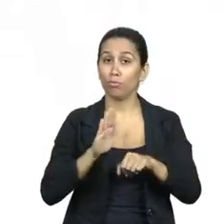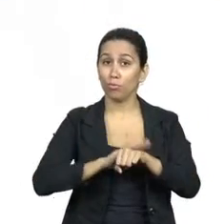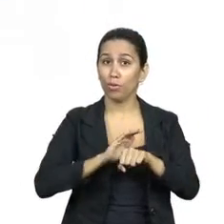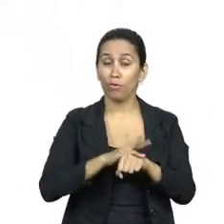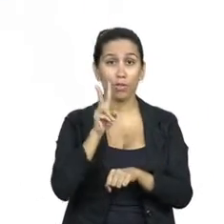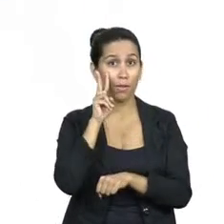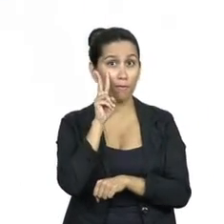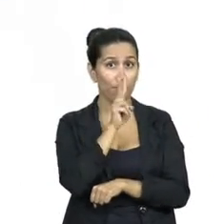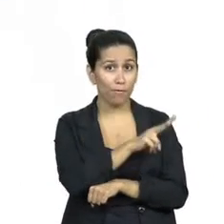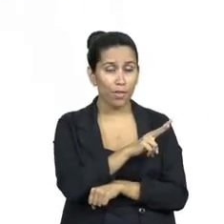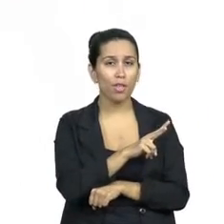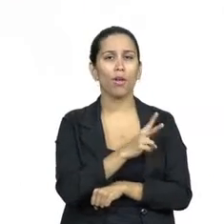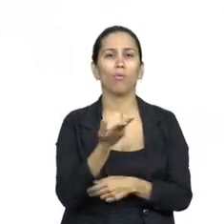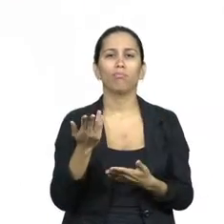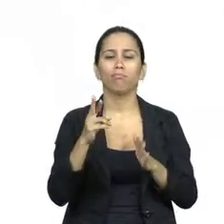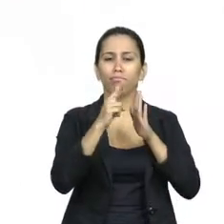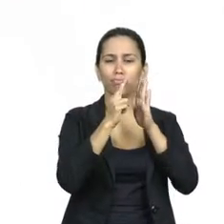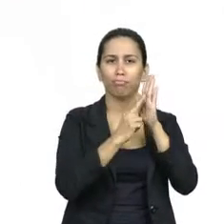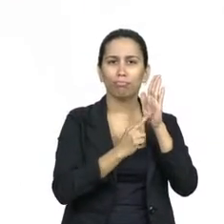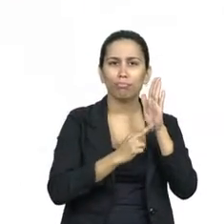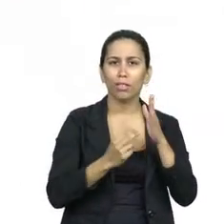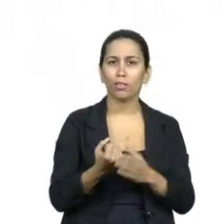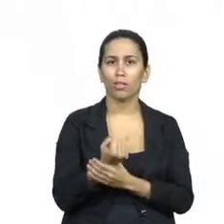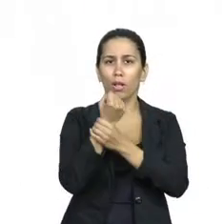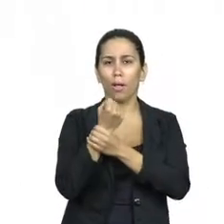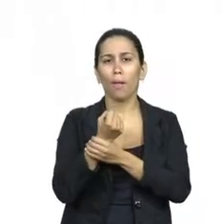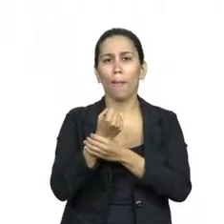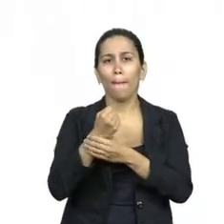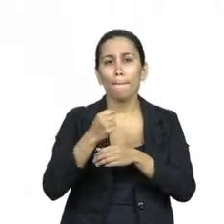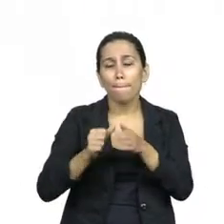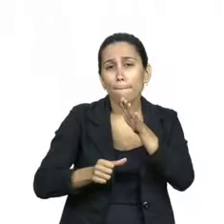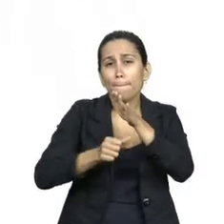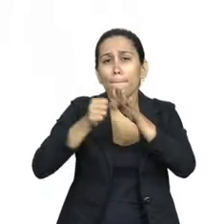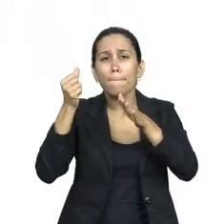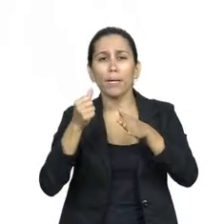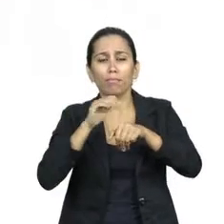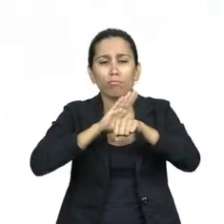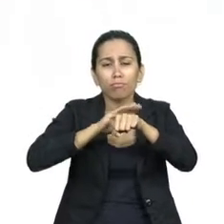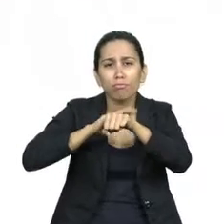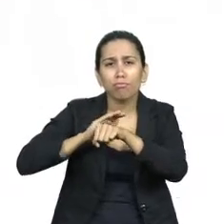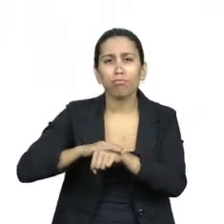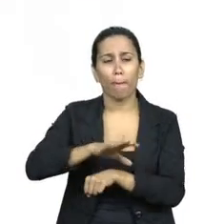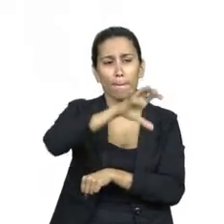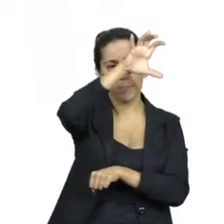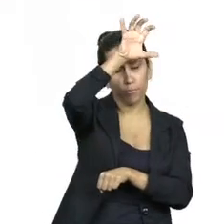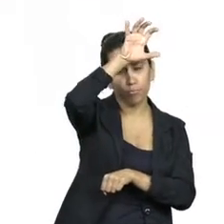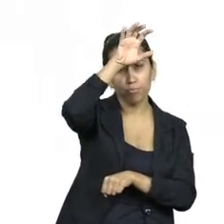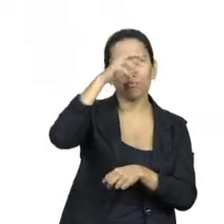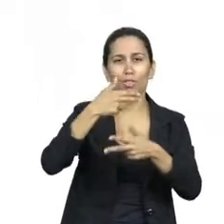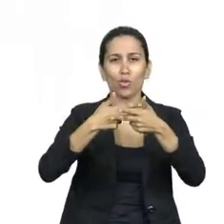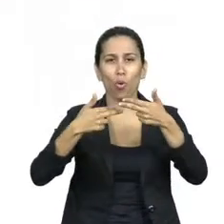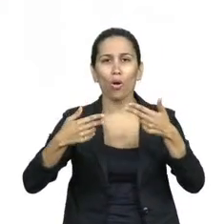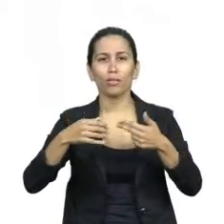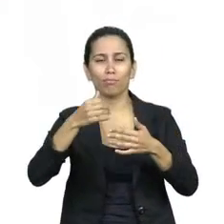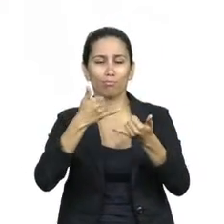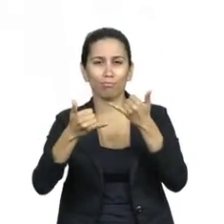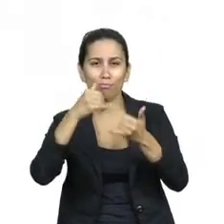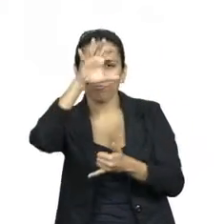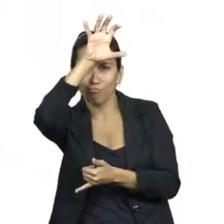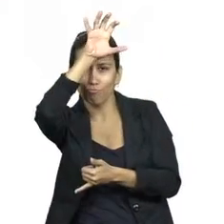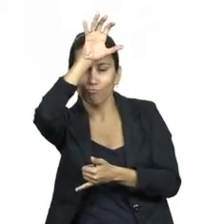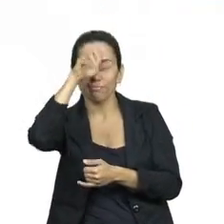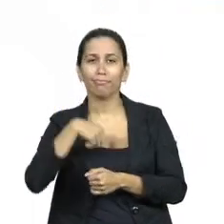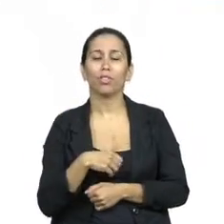os procedimentos de segurança nas primeiras etapas do processo de fabricação de presunto e apresuntado. Continue acompanhando a série e